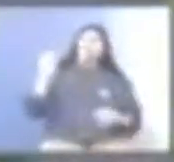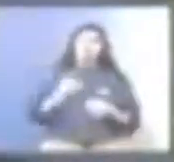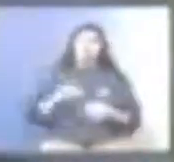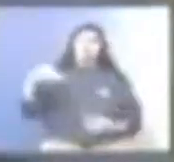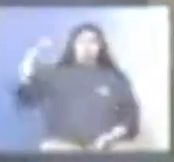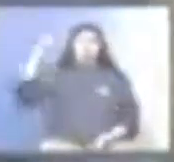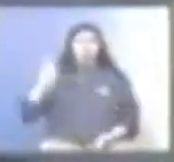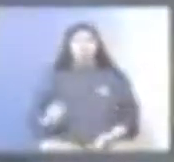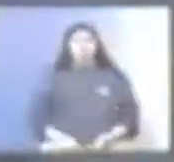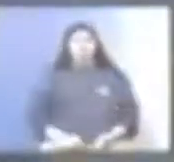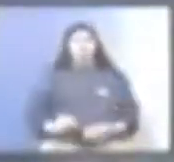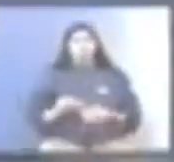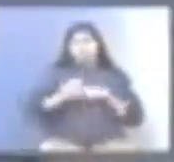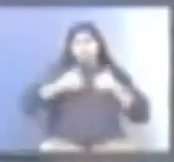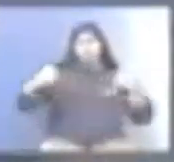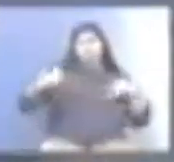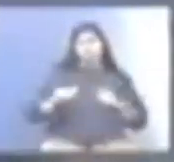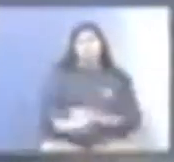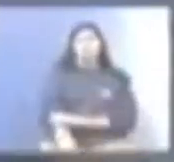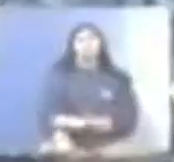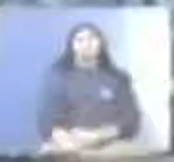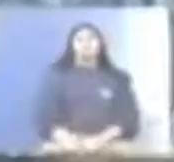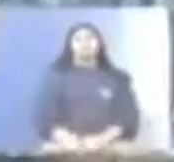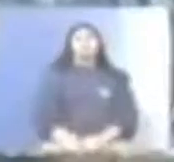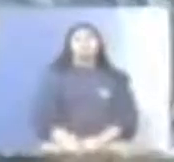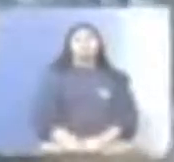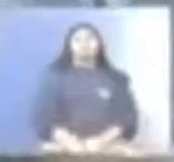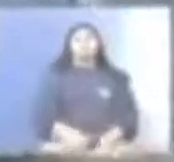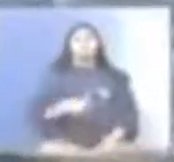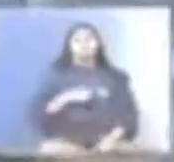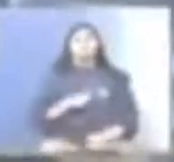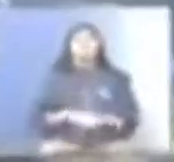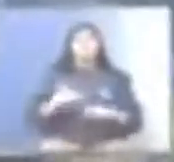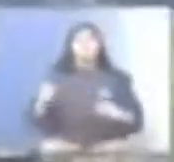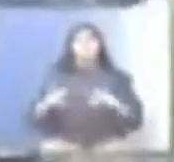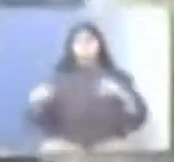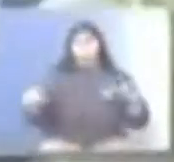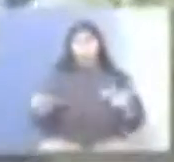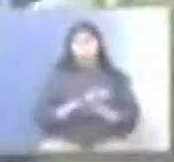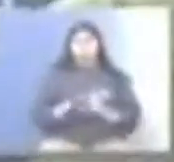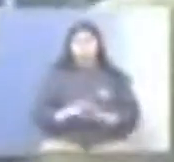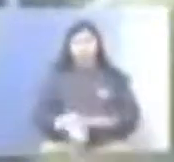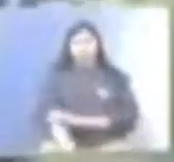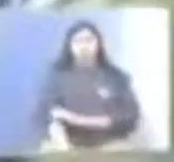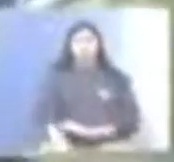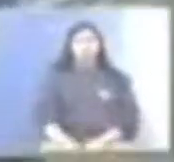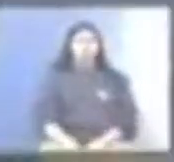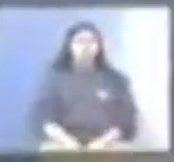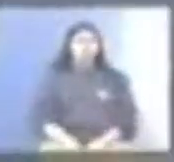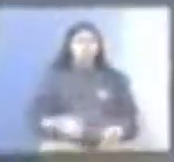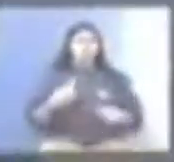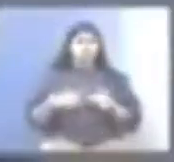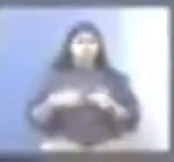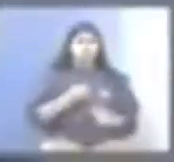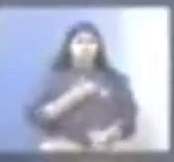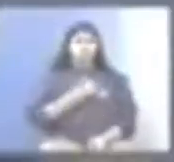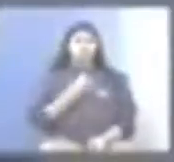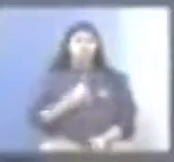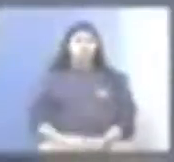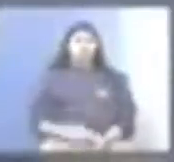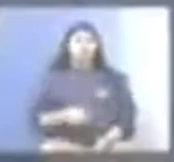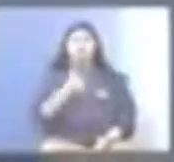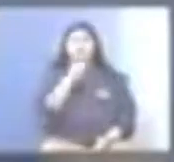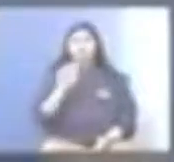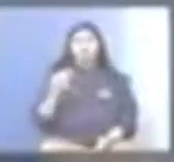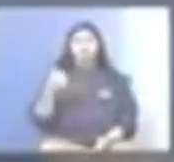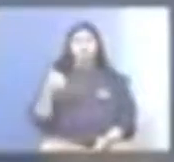do outro jeito, fica longe. Outra imagem boa disso, imagine que na viagem da vida, você ganhou